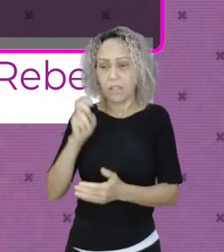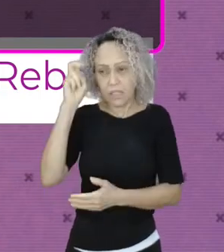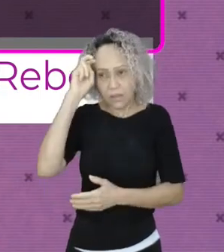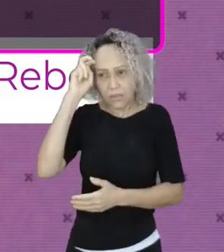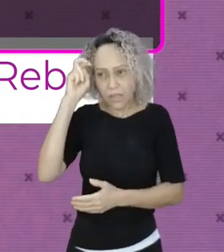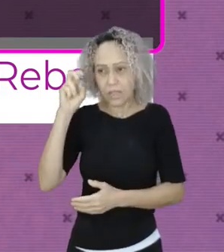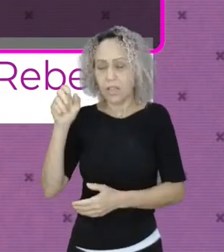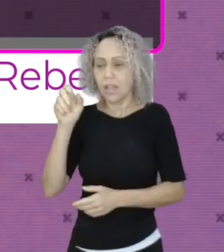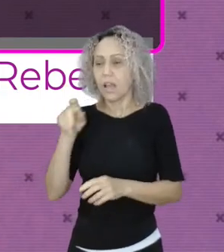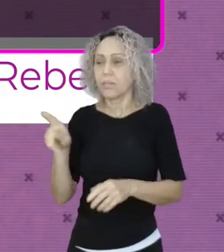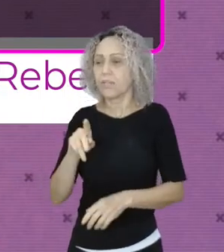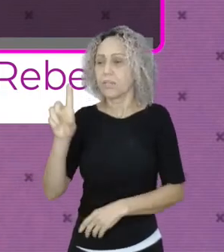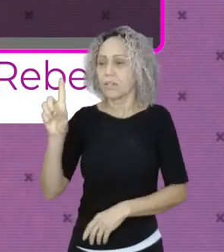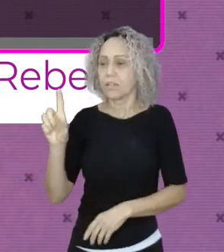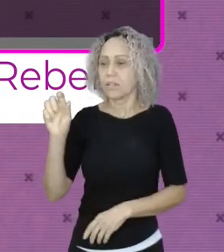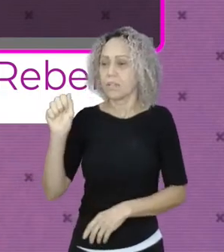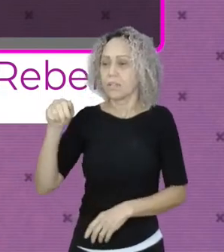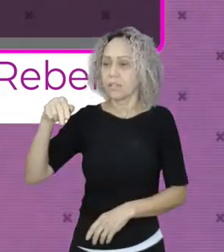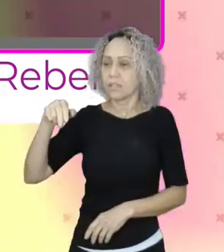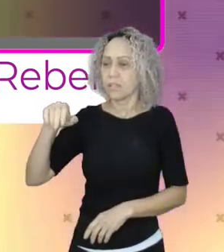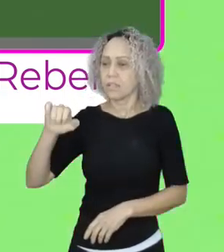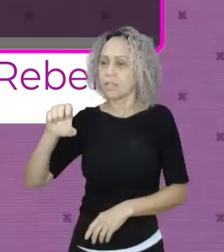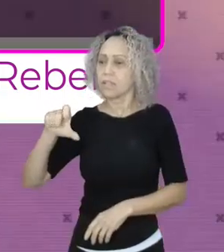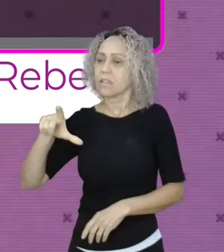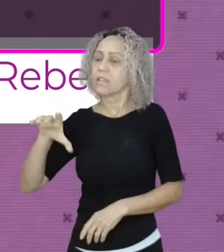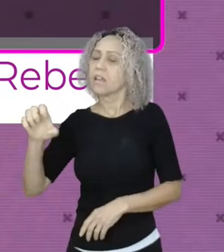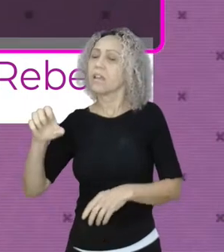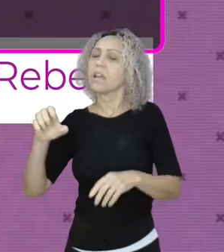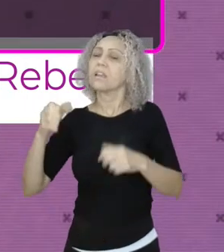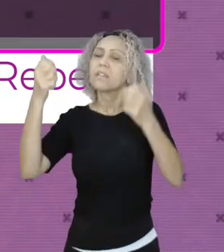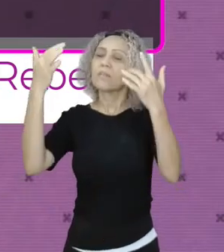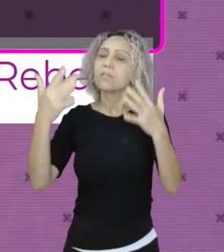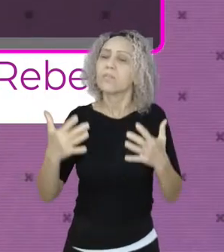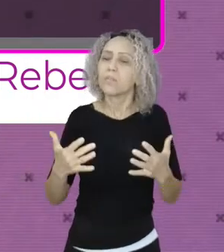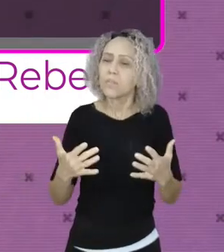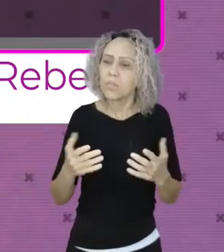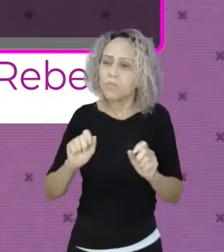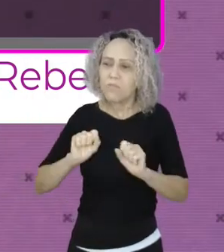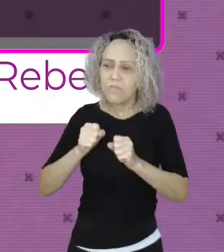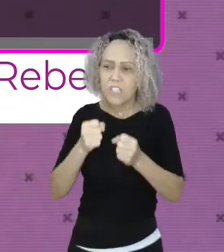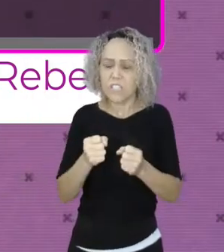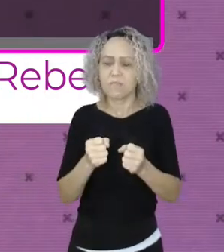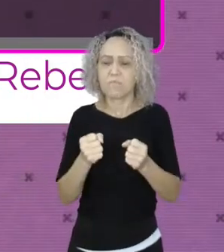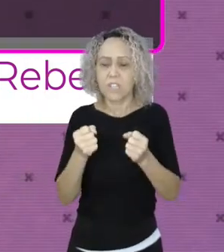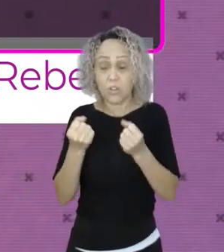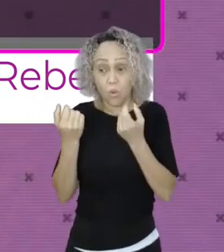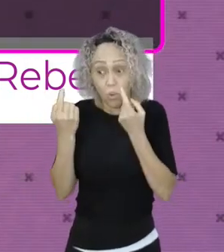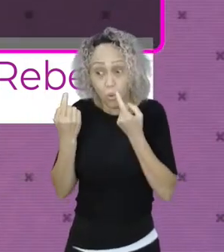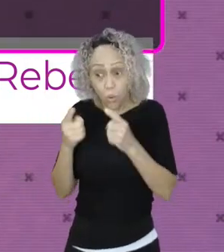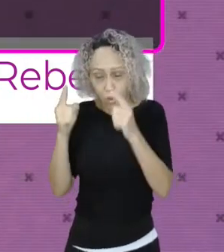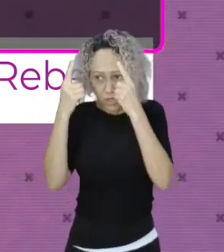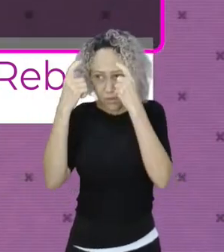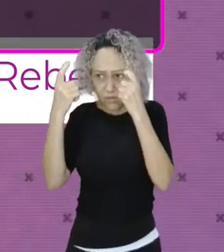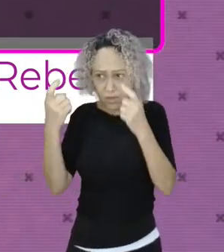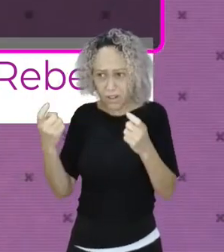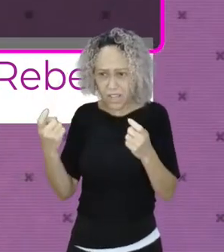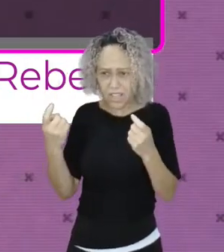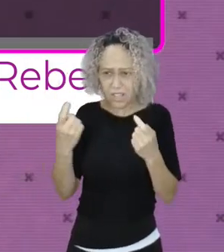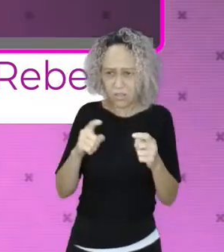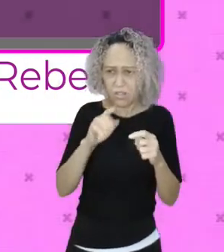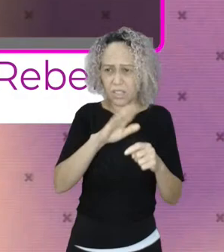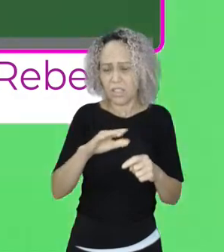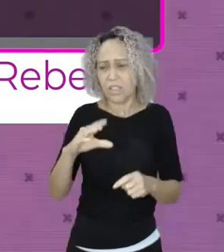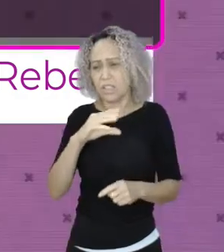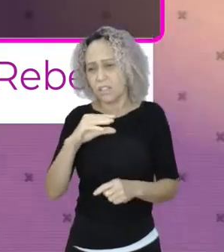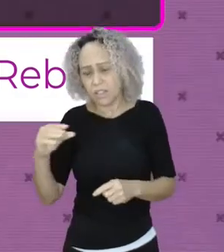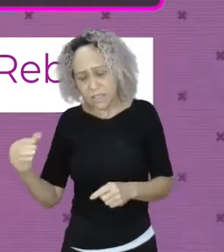Rebelo falou sobre o enfrentamento às violências contra as crianças e adolescentes. Não deixe de conhecer os candidatos e candidatas a conselheiro